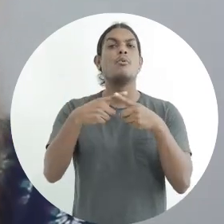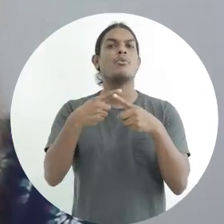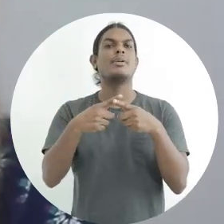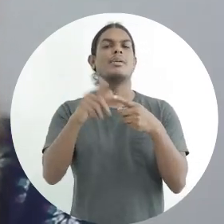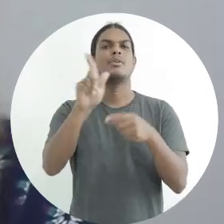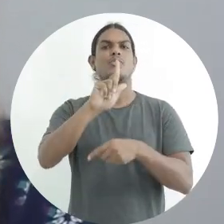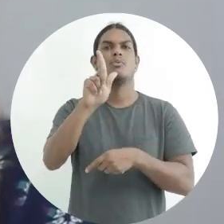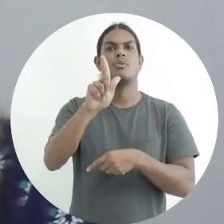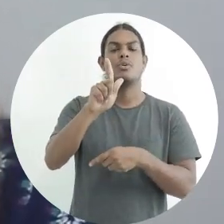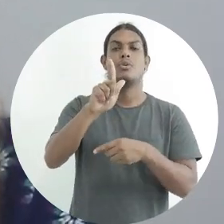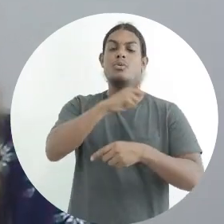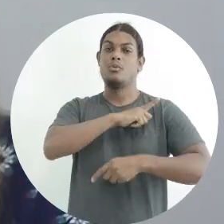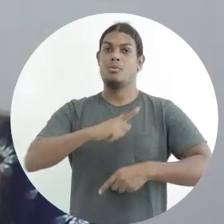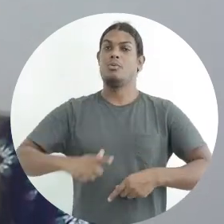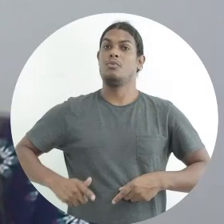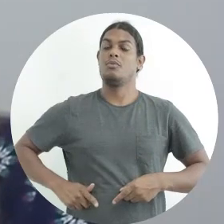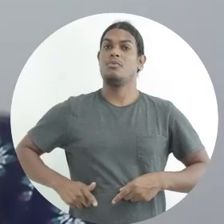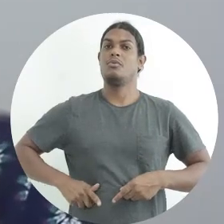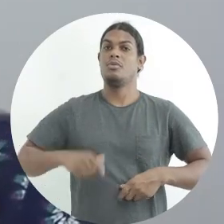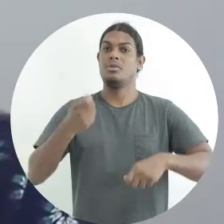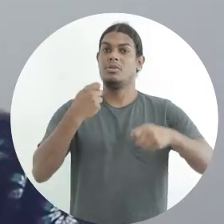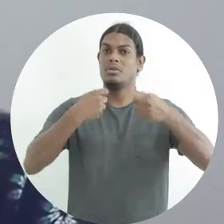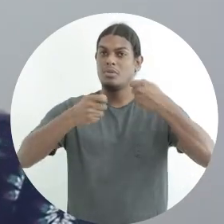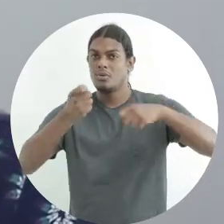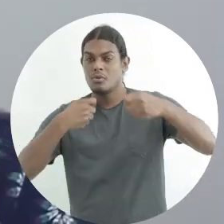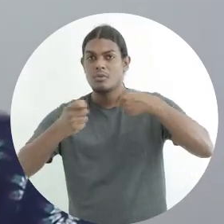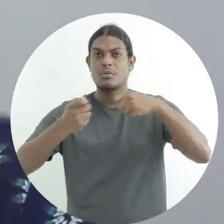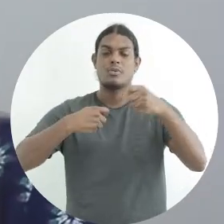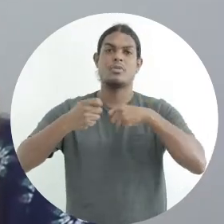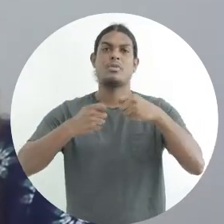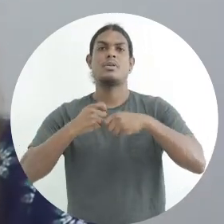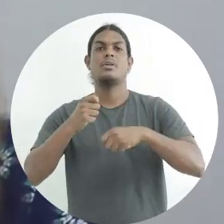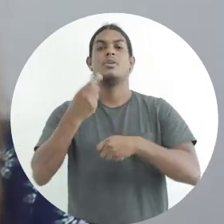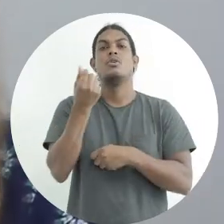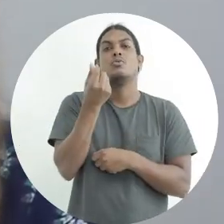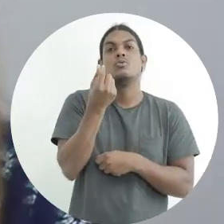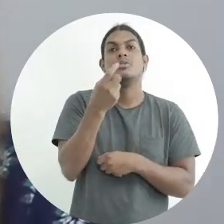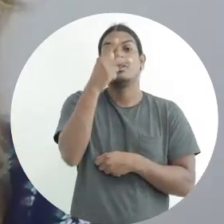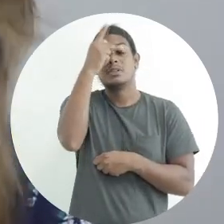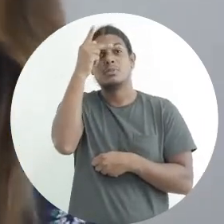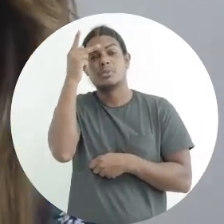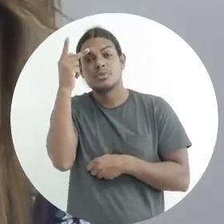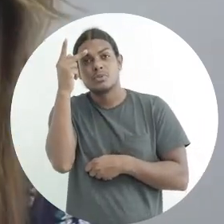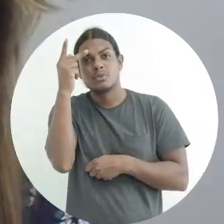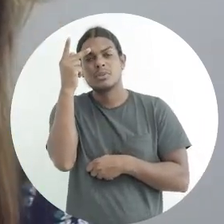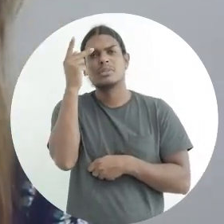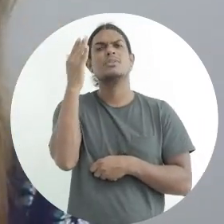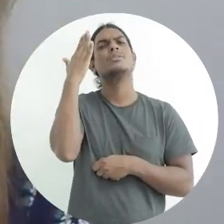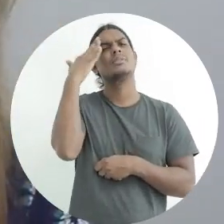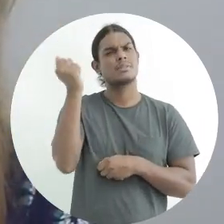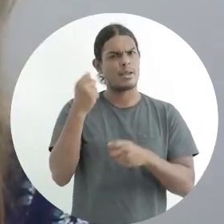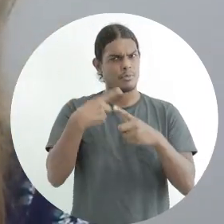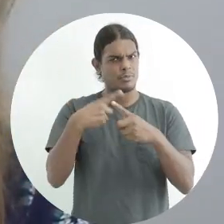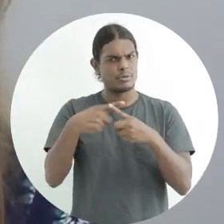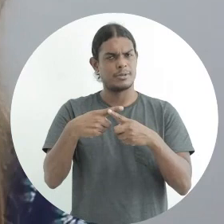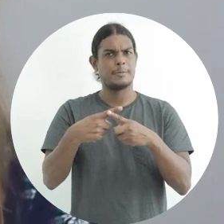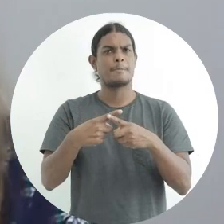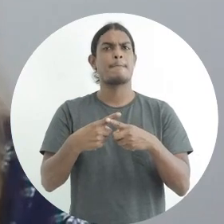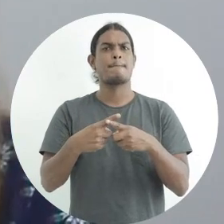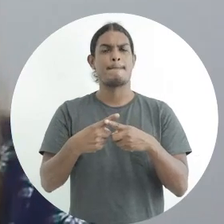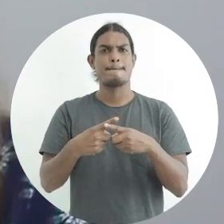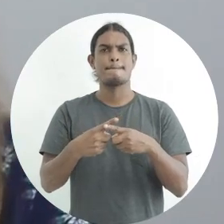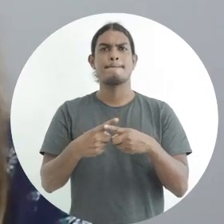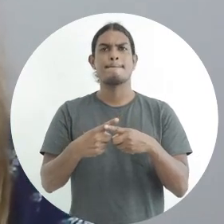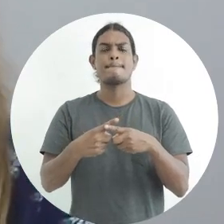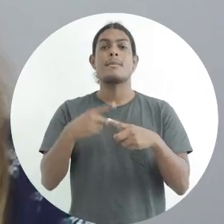das pessoas? Sabe por que ele controla a quantidade de dinheiro numa economia?